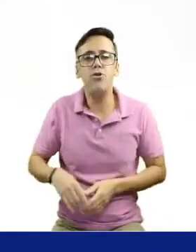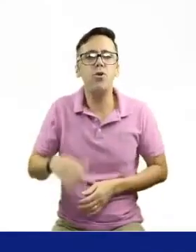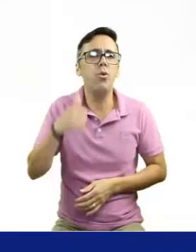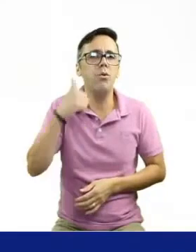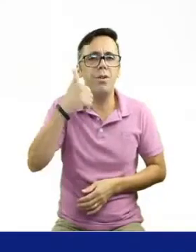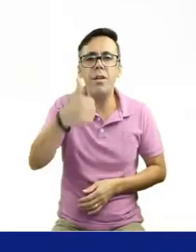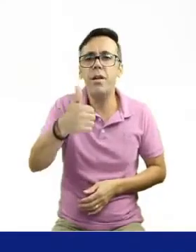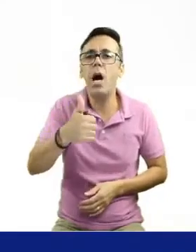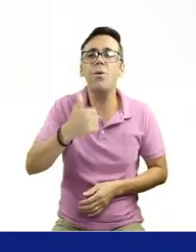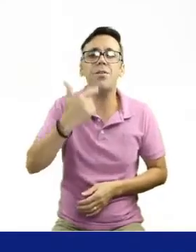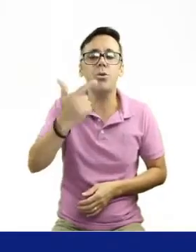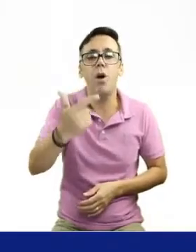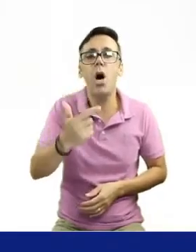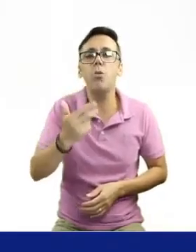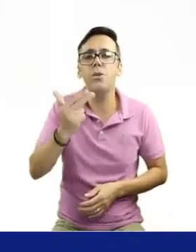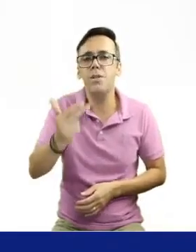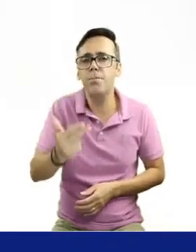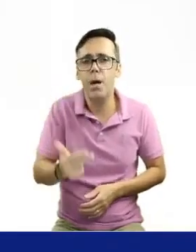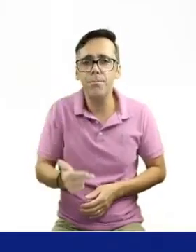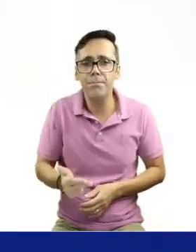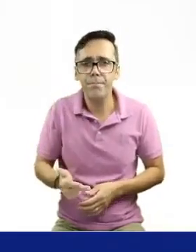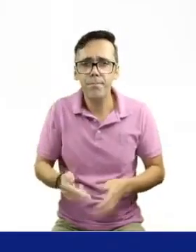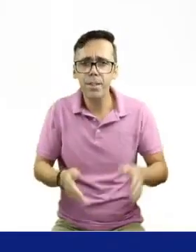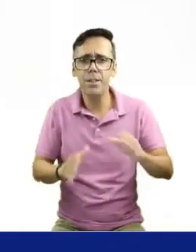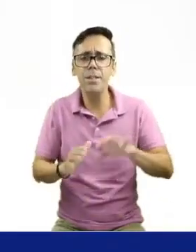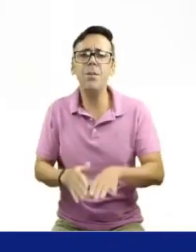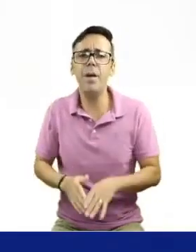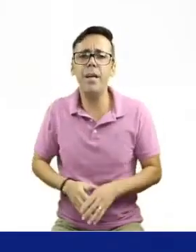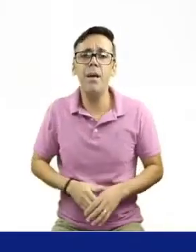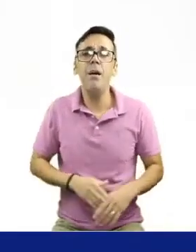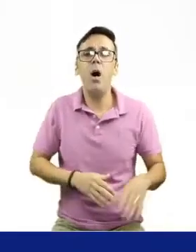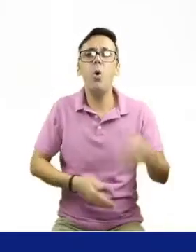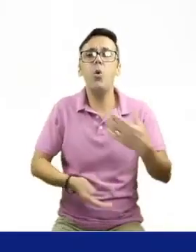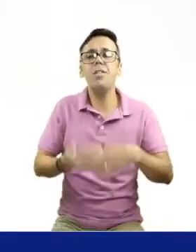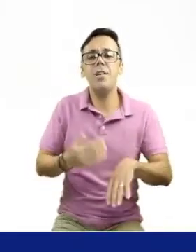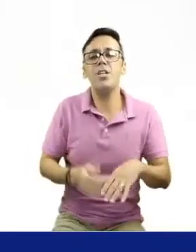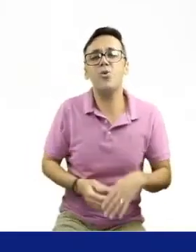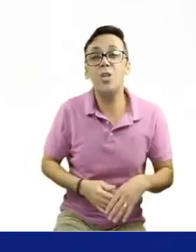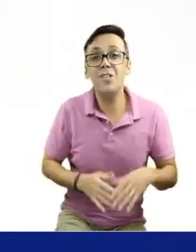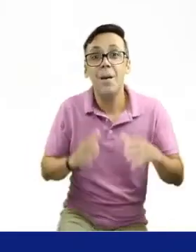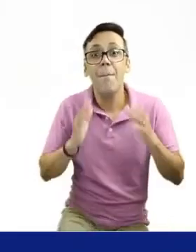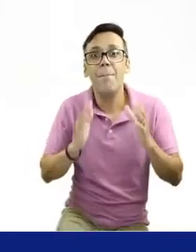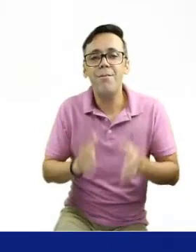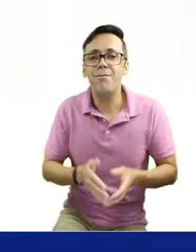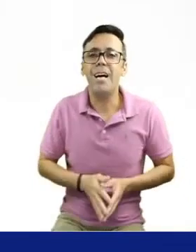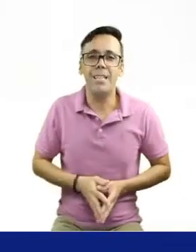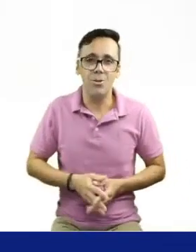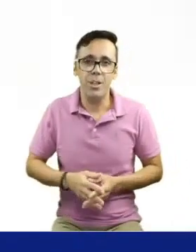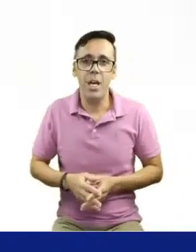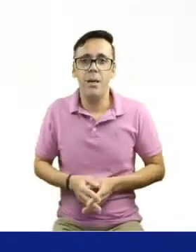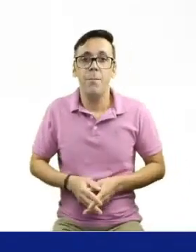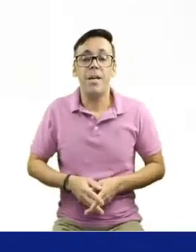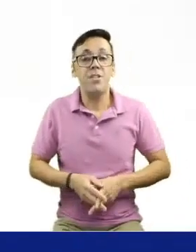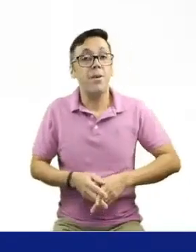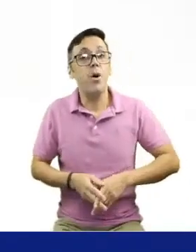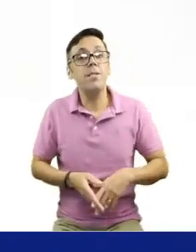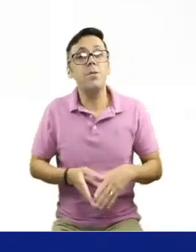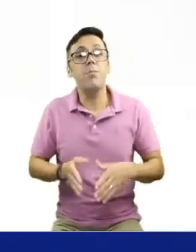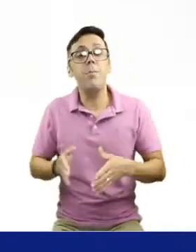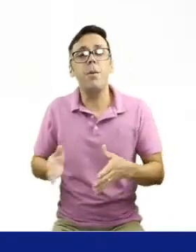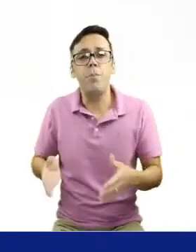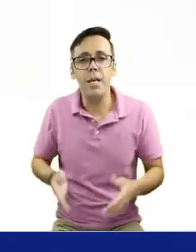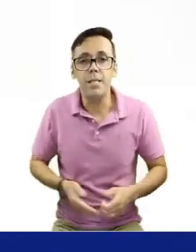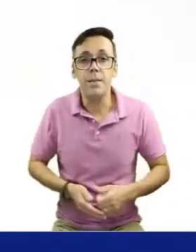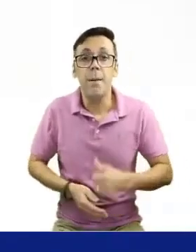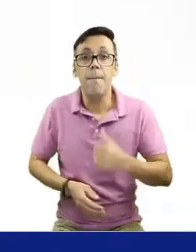todo o país de federal estadual Municipal E também algumas seleções privadas Ok para